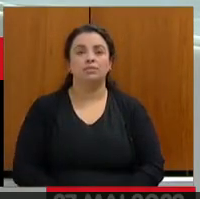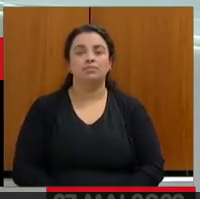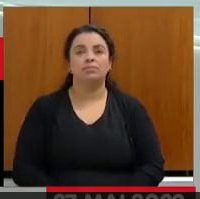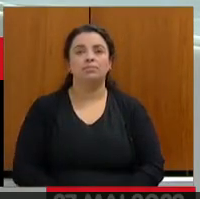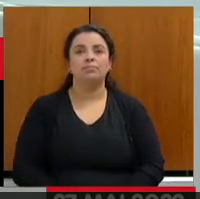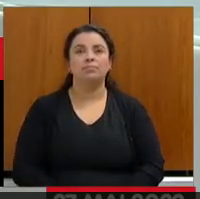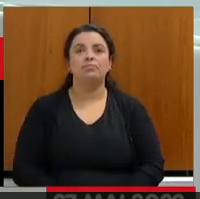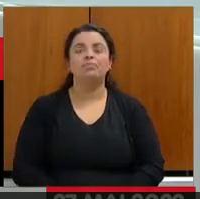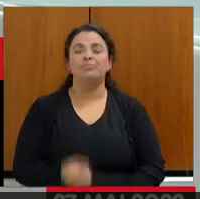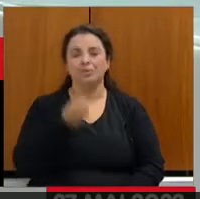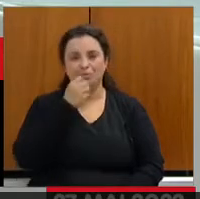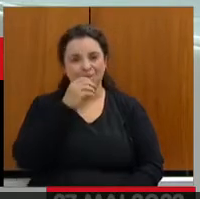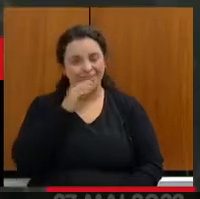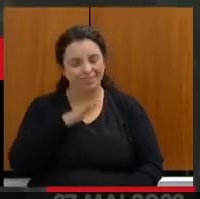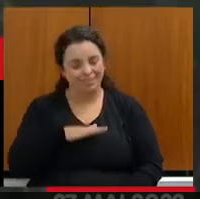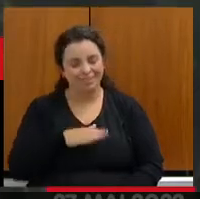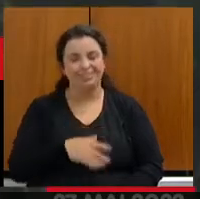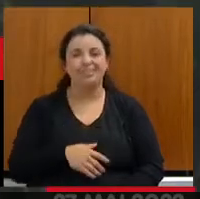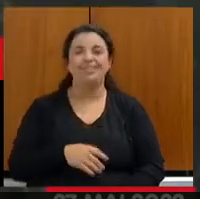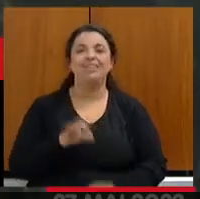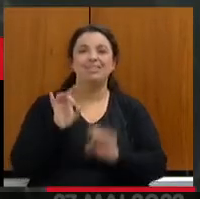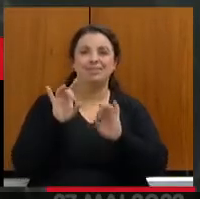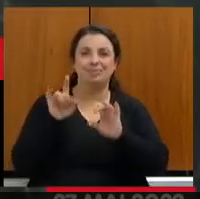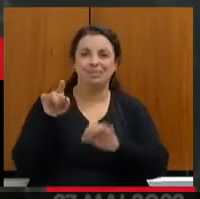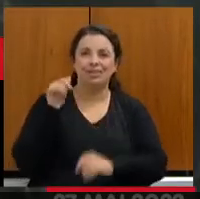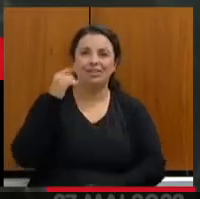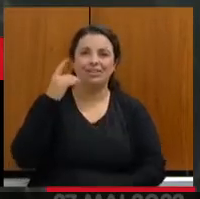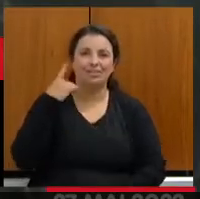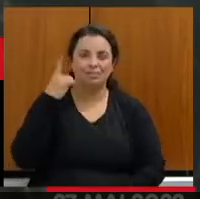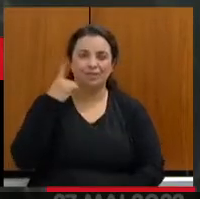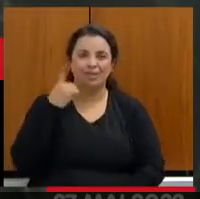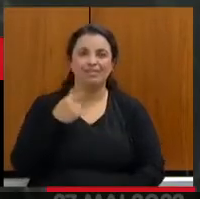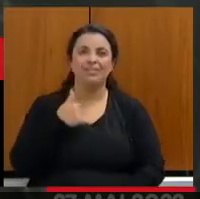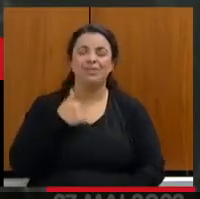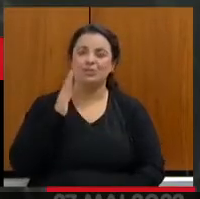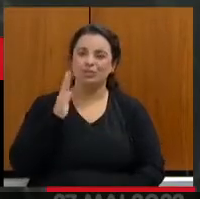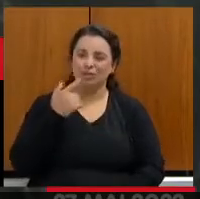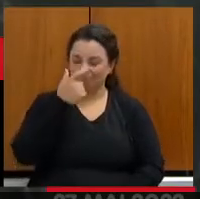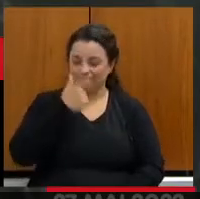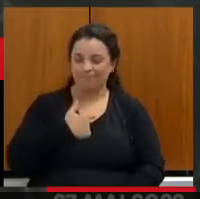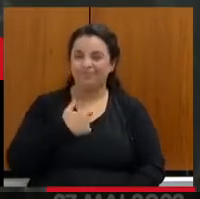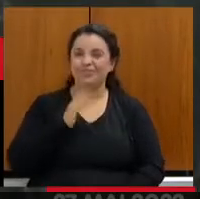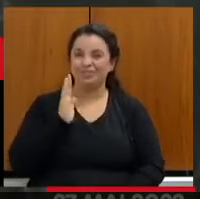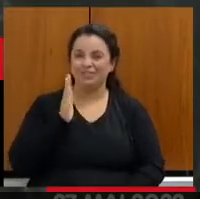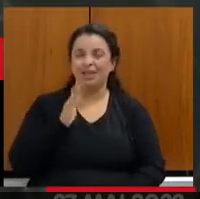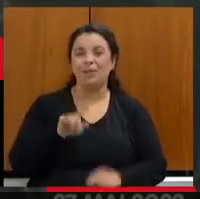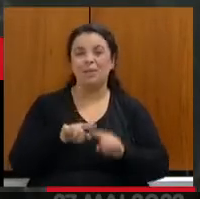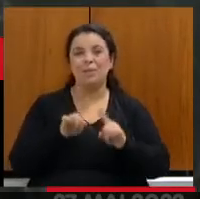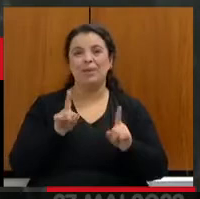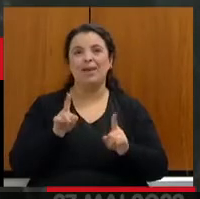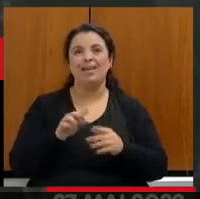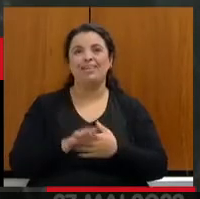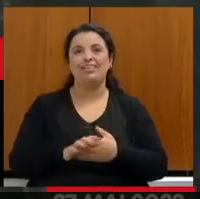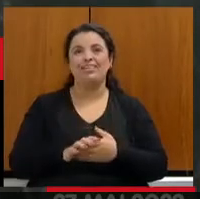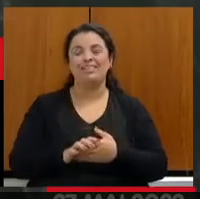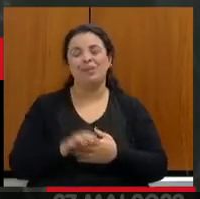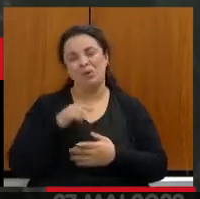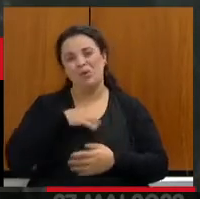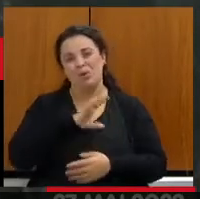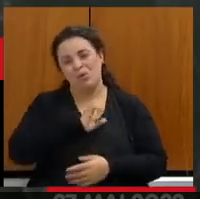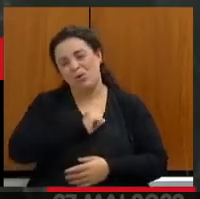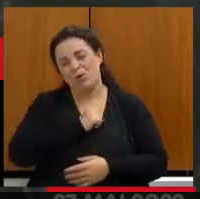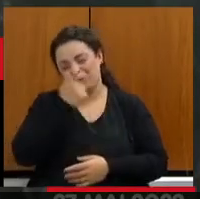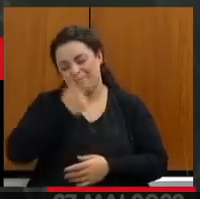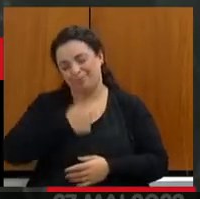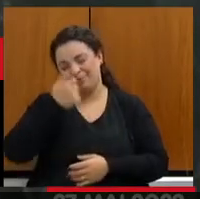especial as deputadas já fui apresentada mas sempre quando eu vou falar embora eu tenho dois minutos eu gosto